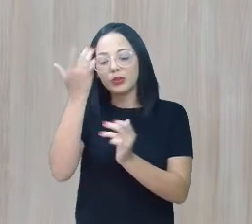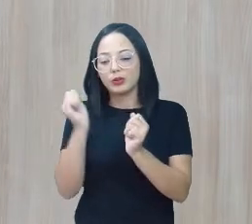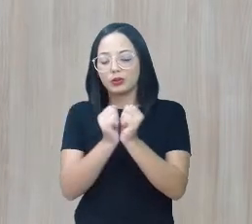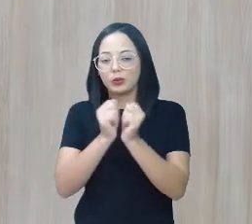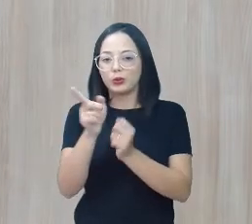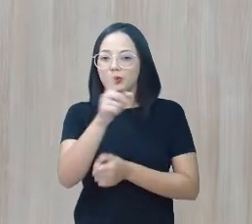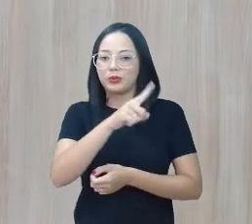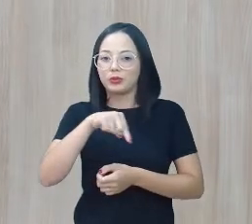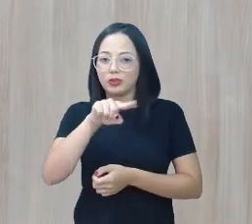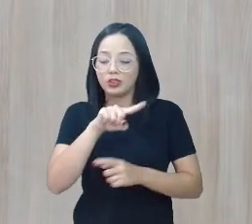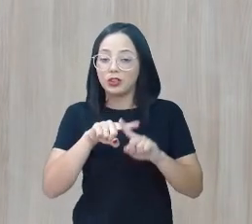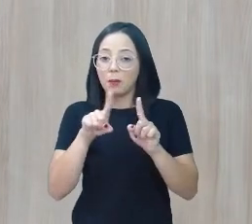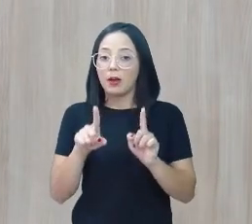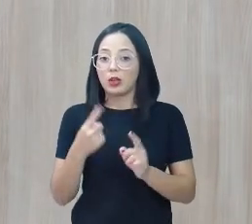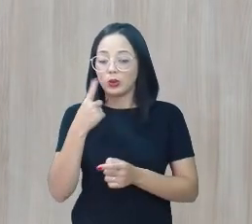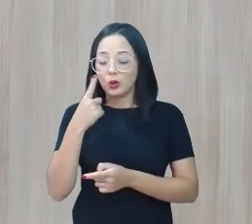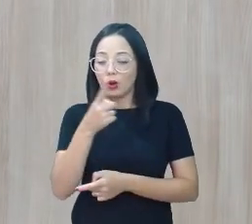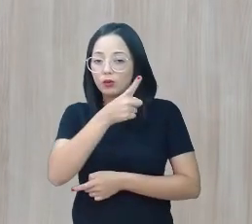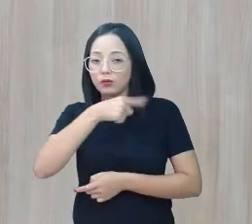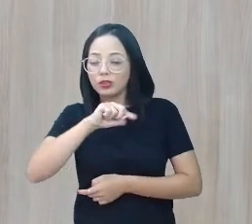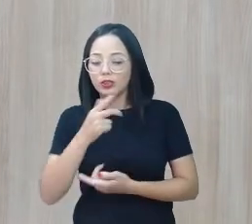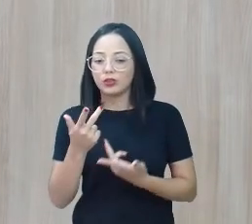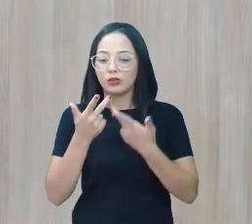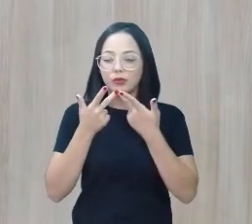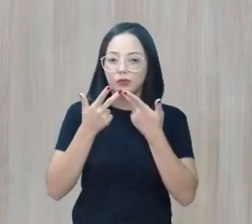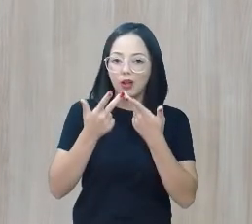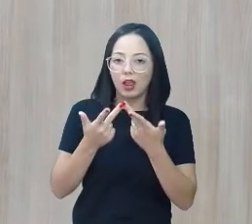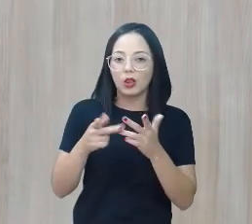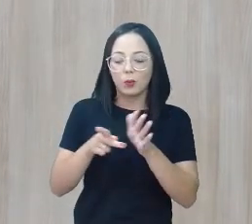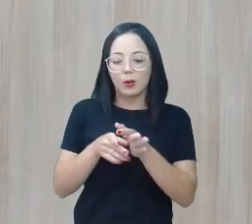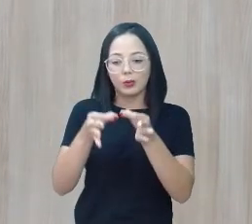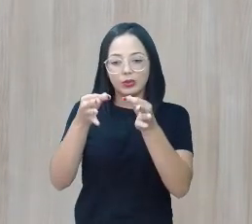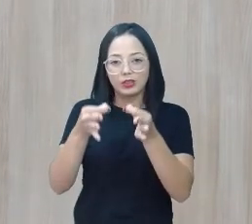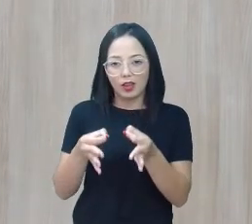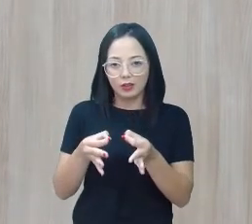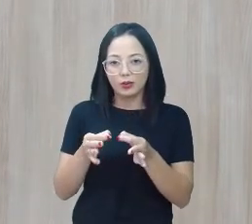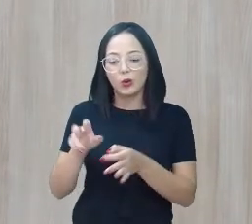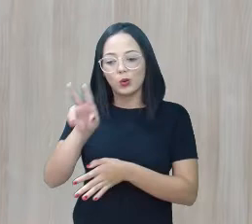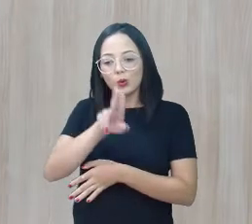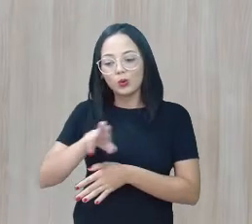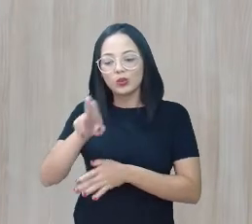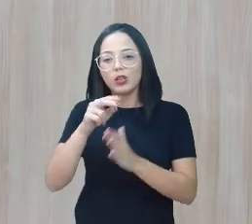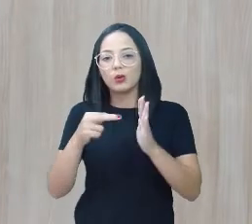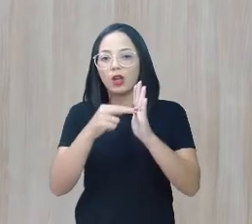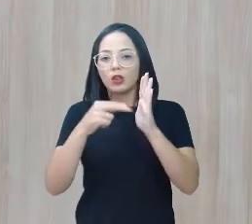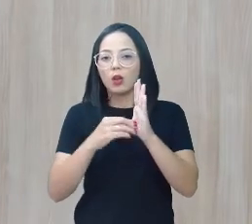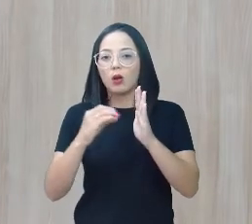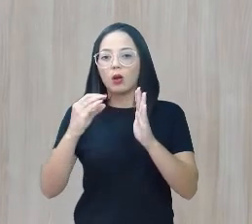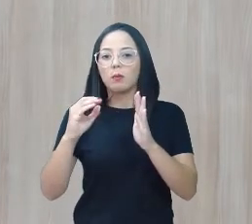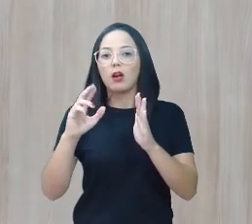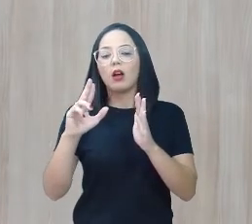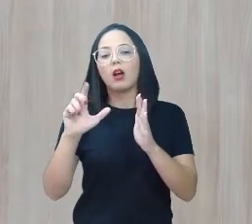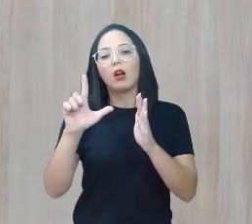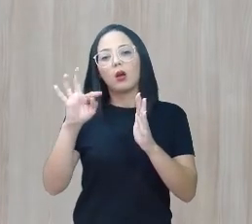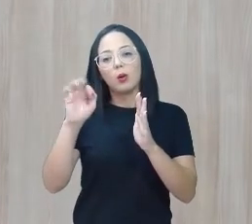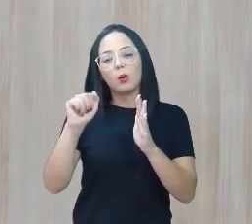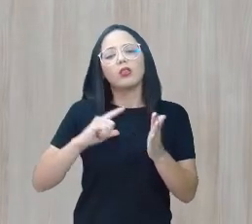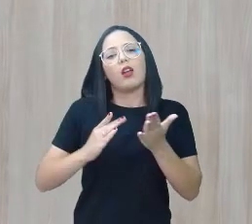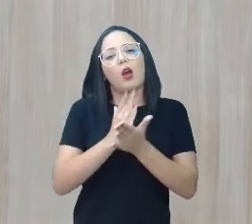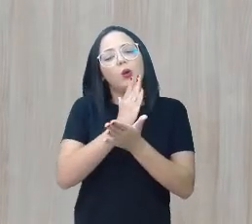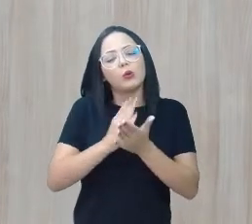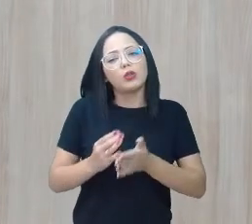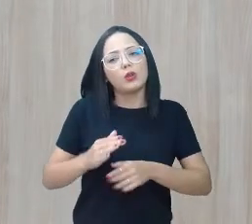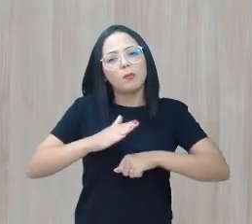redor. Quando você está falando da forma correta, não é? Usando a norma culta, vai ter aqueles momentos que você